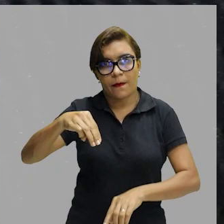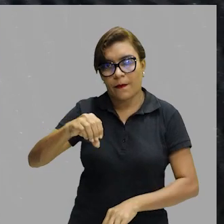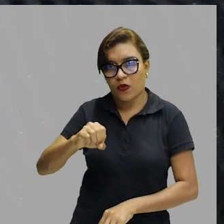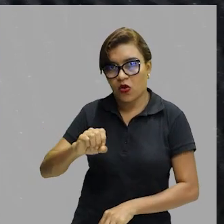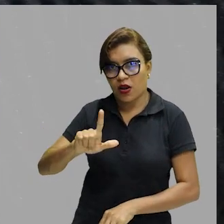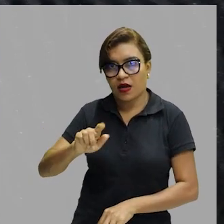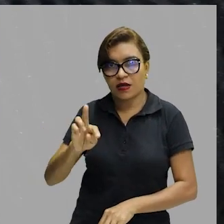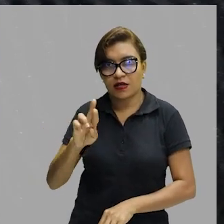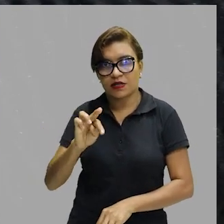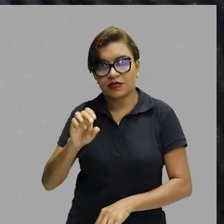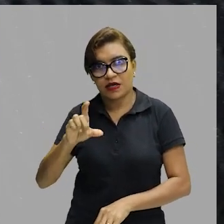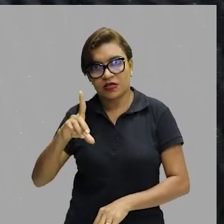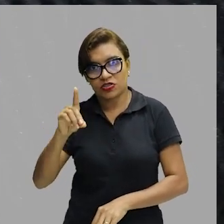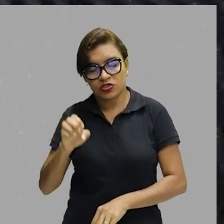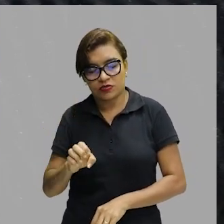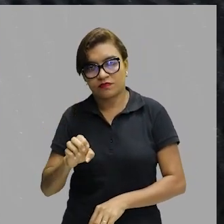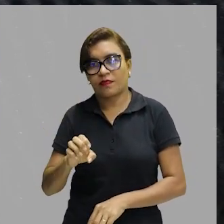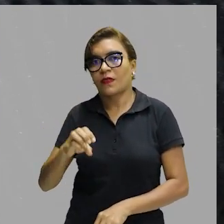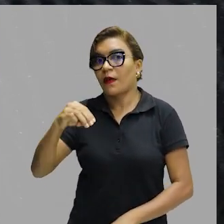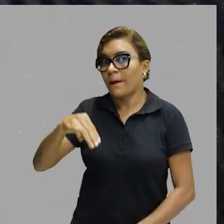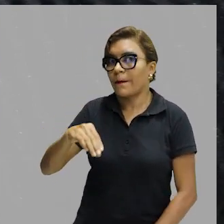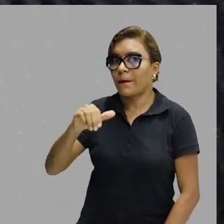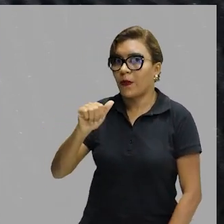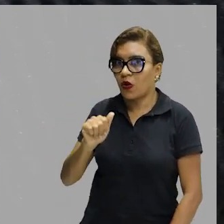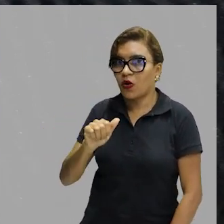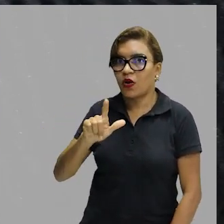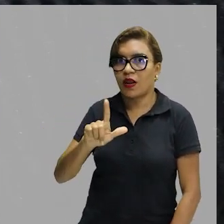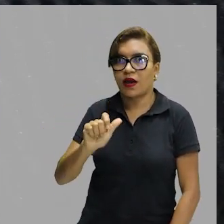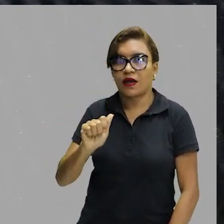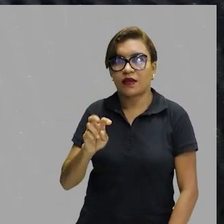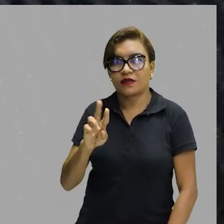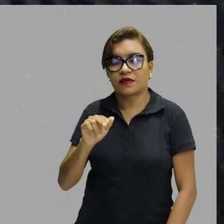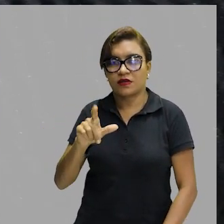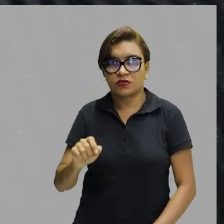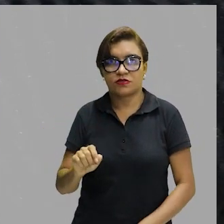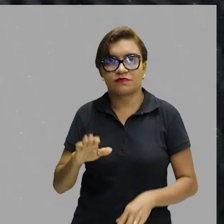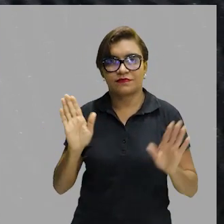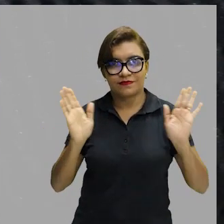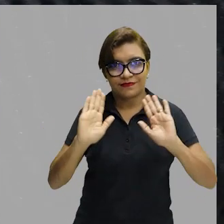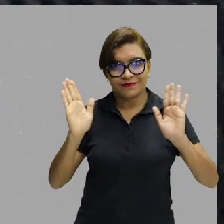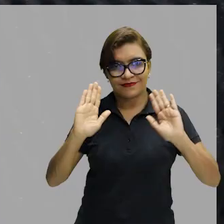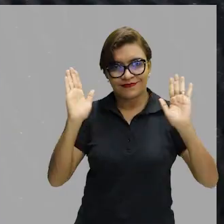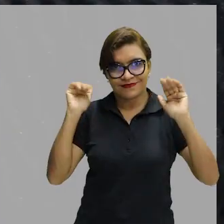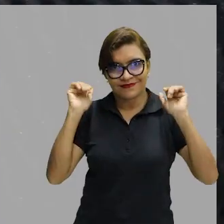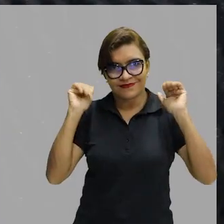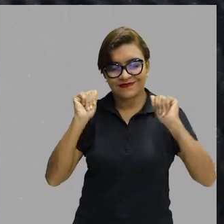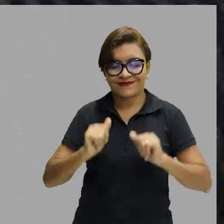a molaridade ela entra no efeito coligativo. Obrigado, turma, e até a próxima.